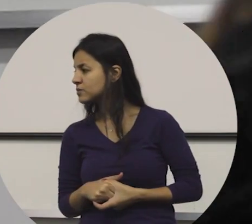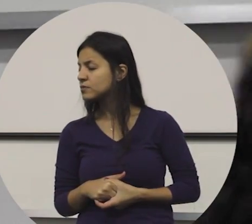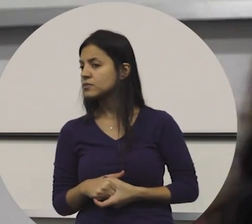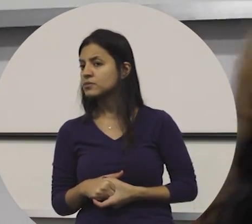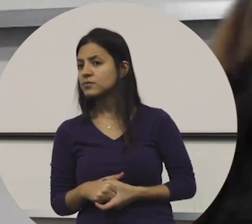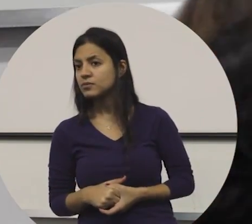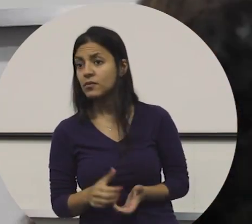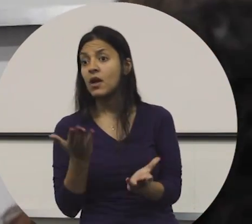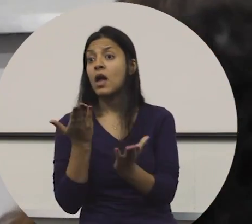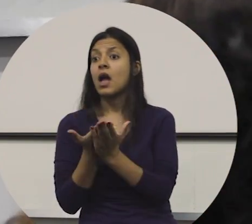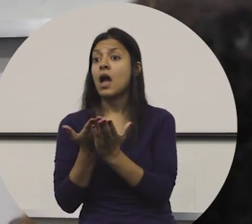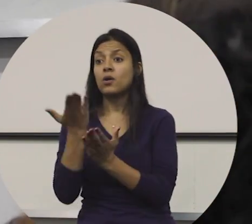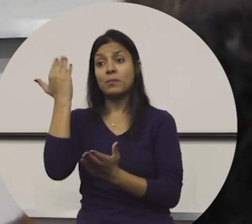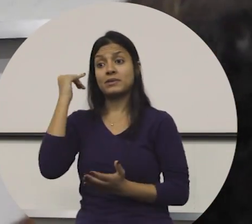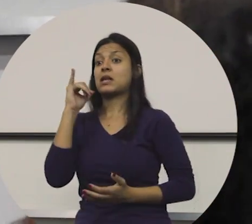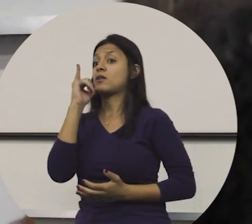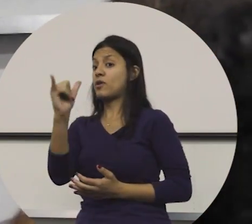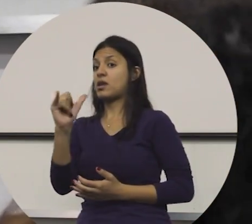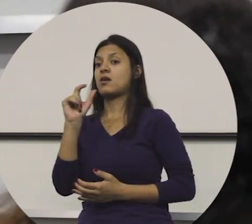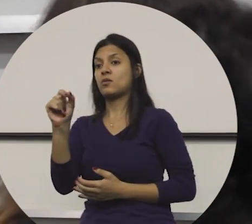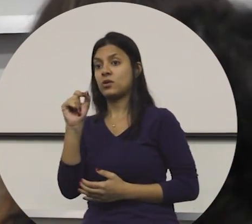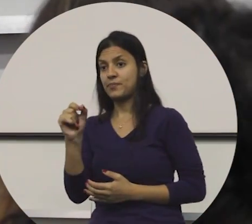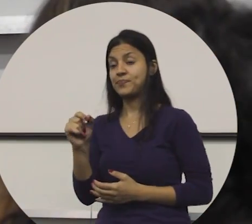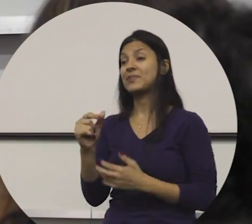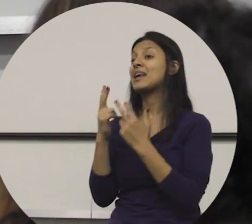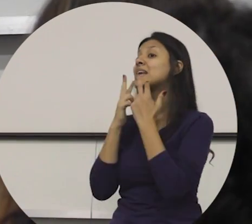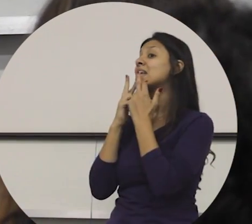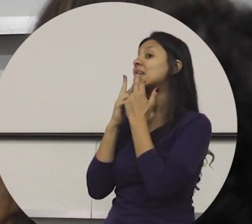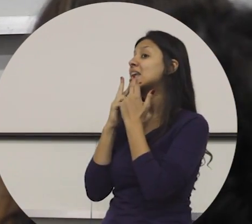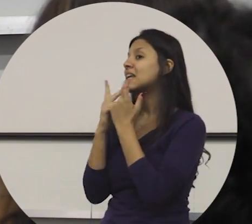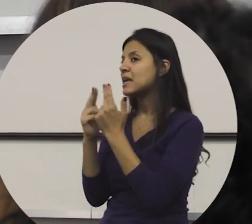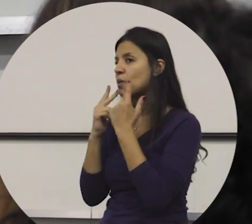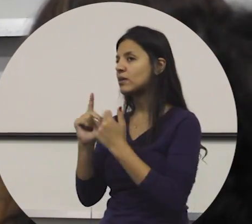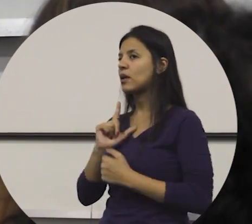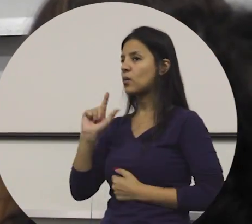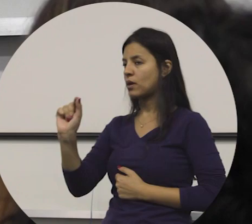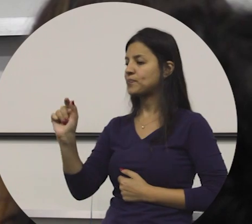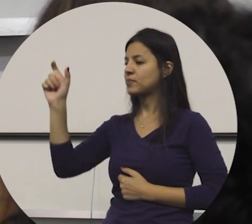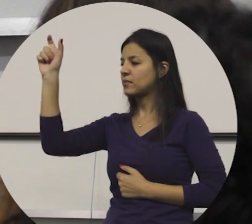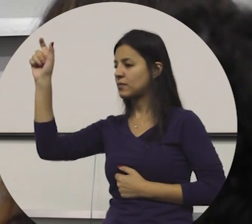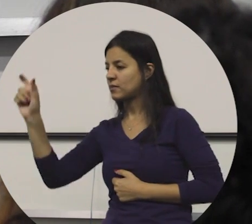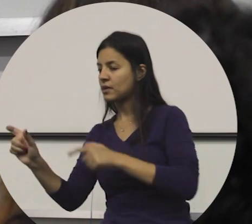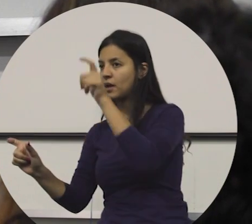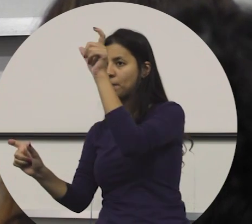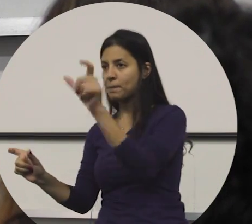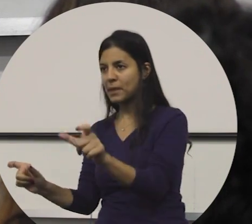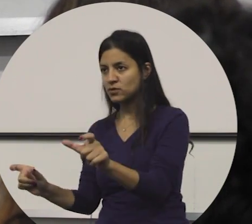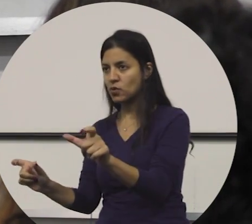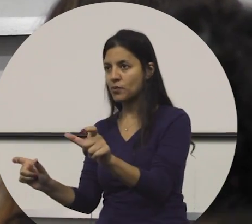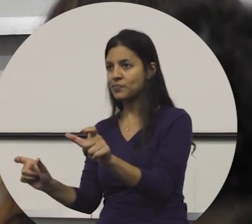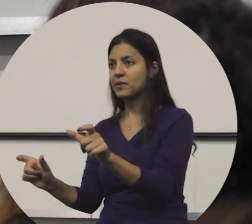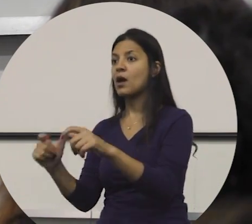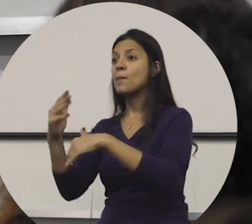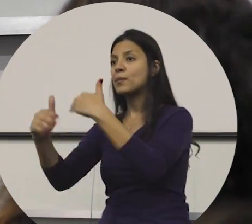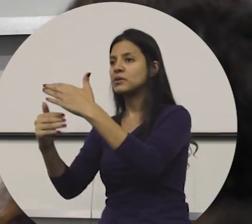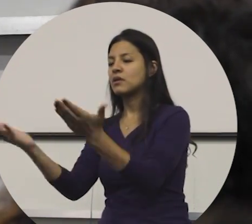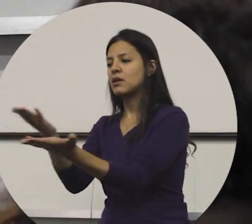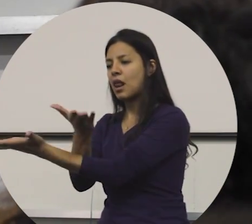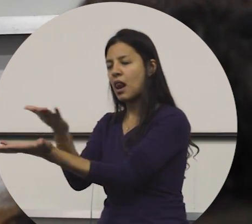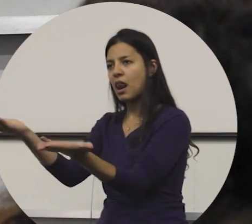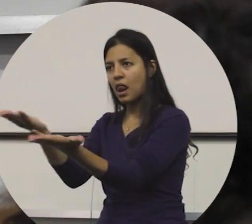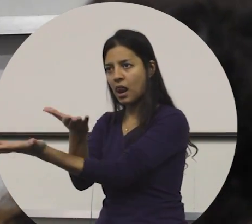ela pode ser usada por um processamento que é entre as pessoas e um processamento que